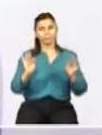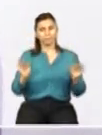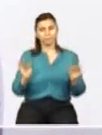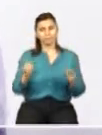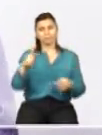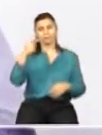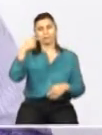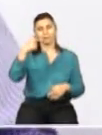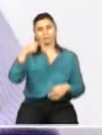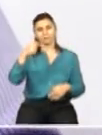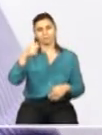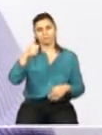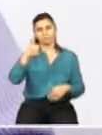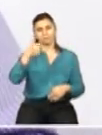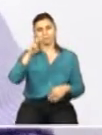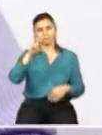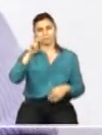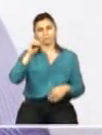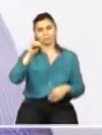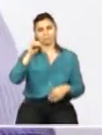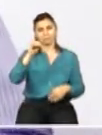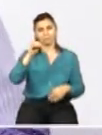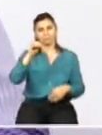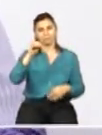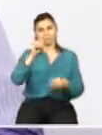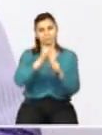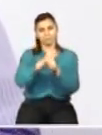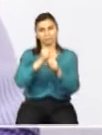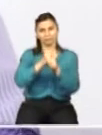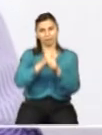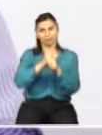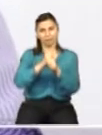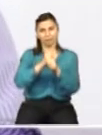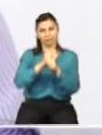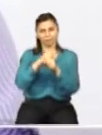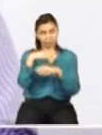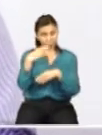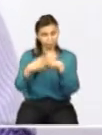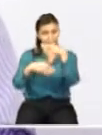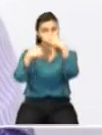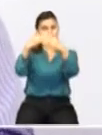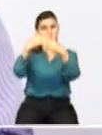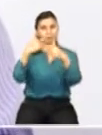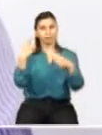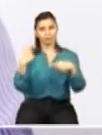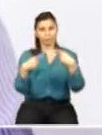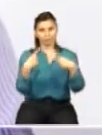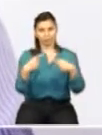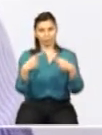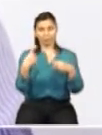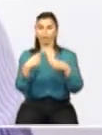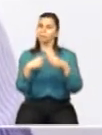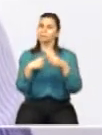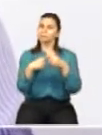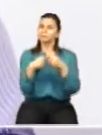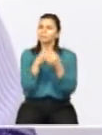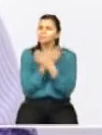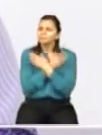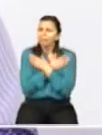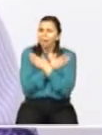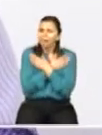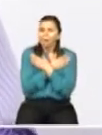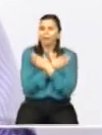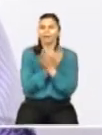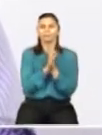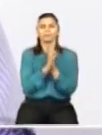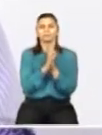completa aí os seus 150 anos de emancipação política. Uma cidade acolhedora e uma